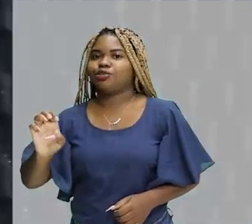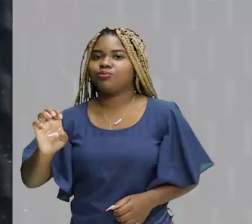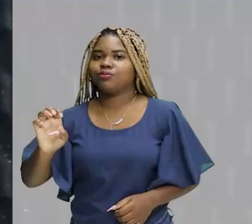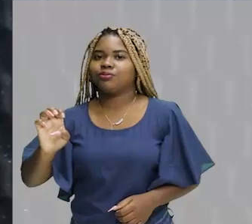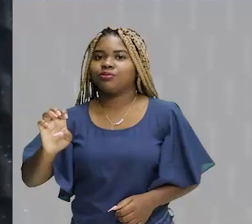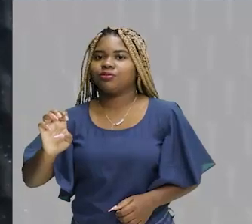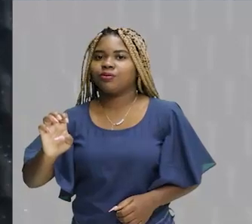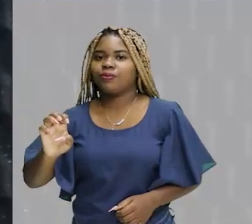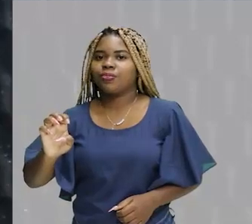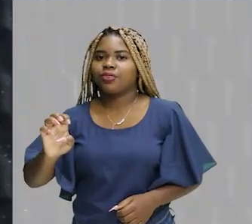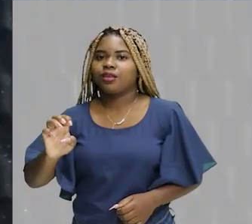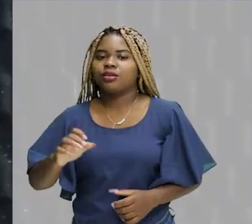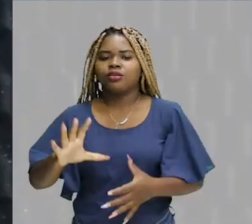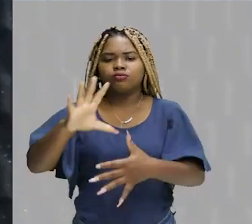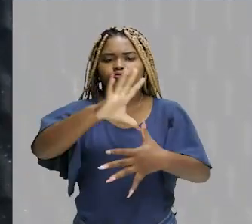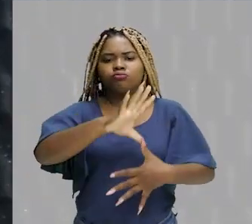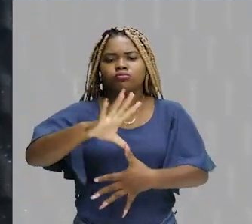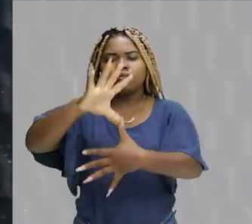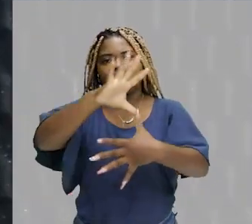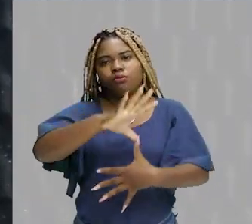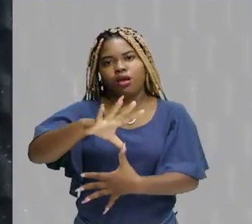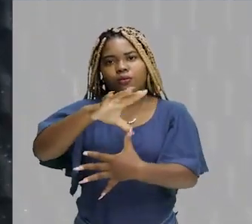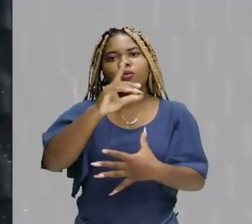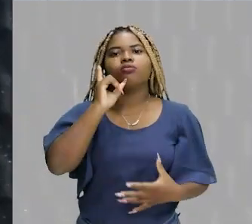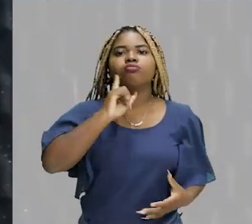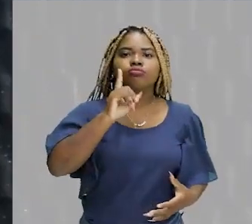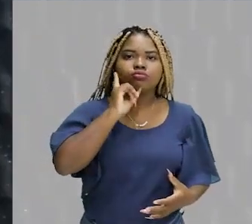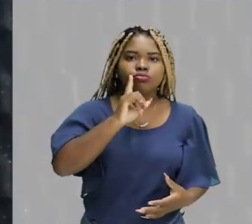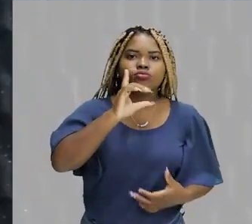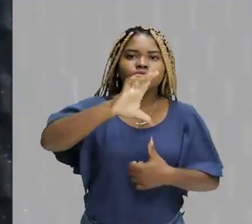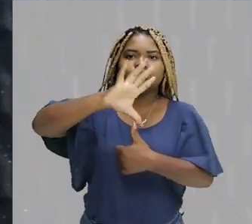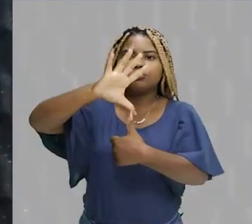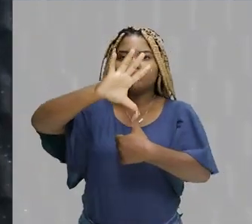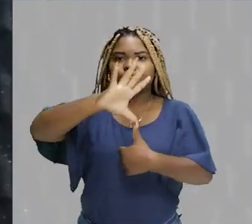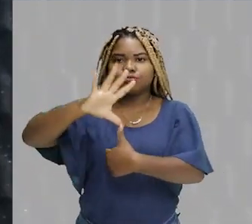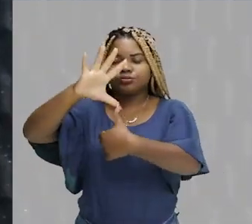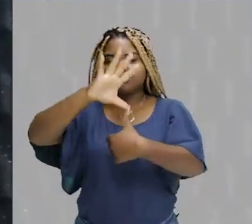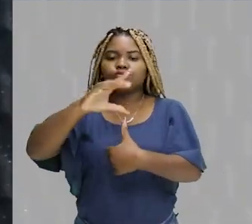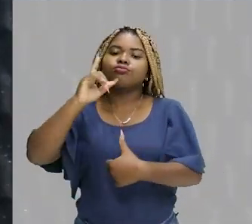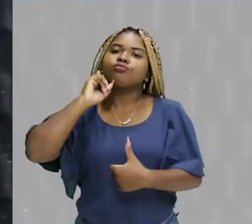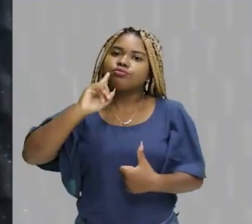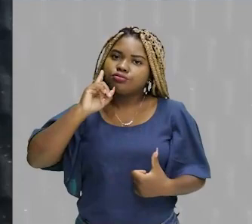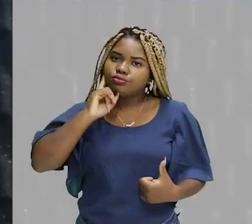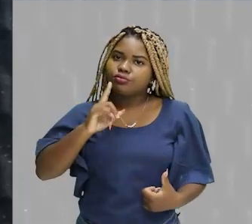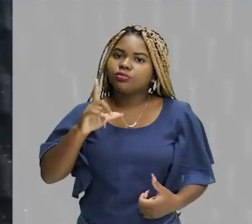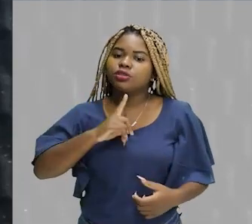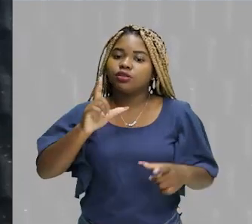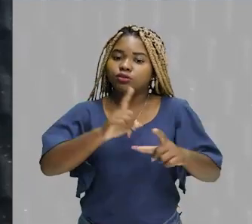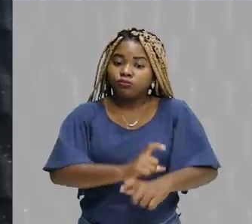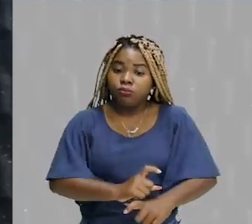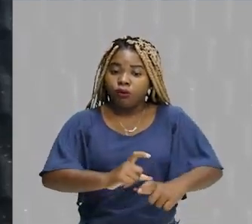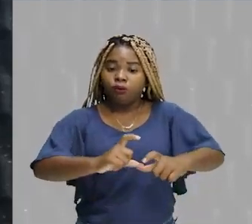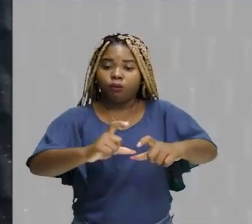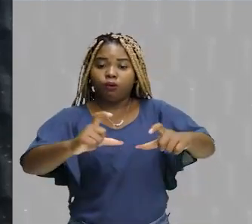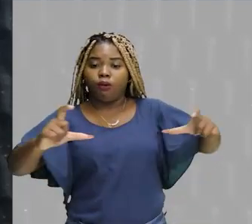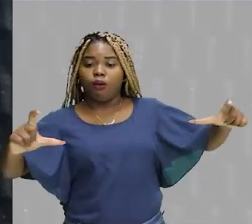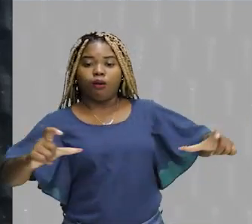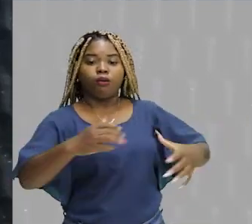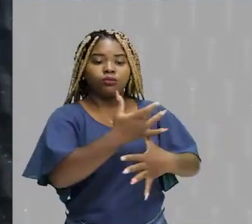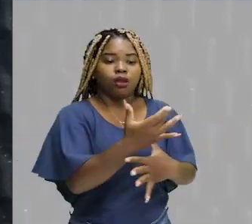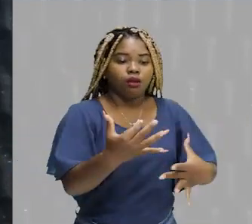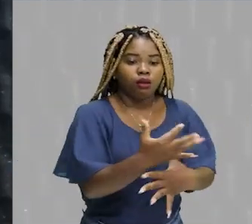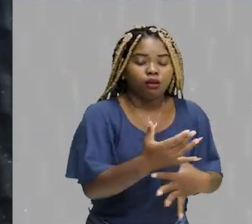Então, na região do mapa ali dos Estados Unidos, no centro-oeste do mapa dos Estados Unidos, houve um crescimento muito grande das